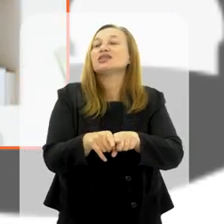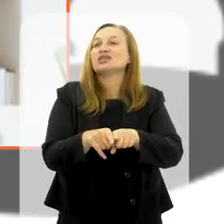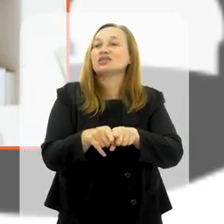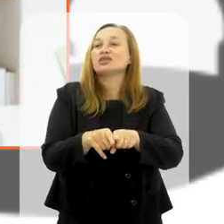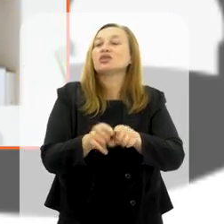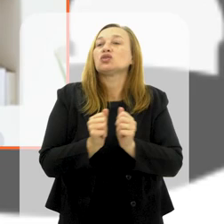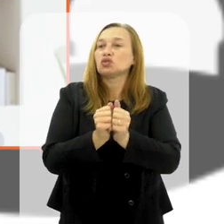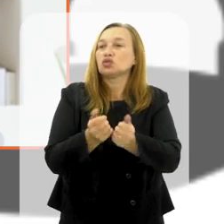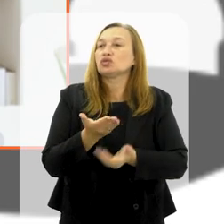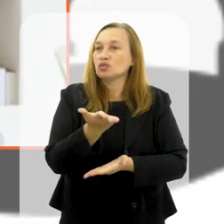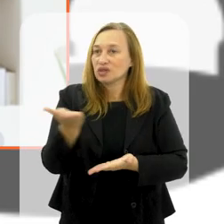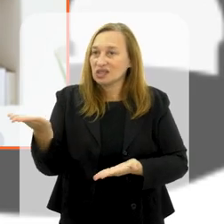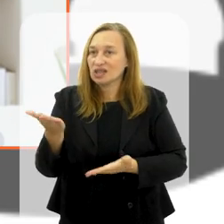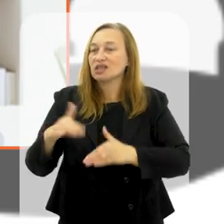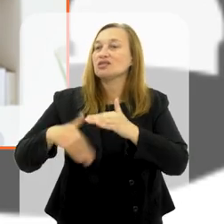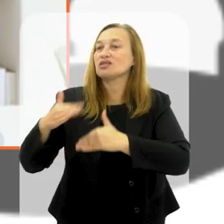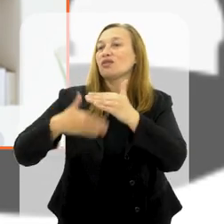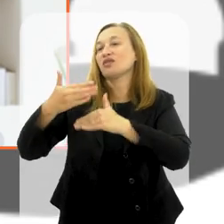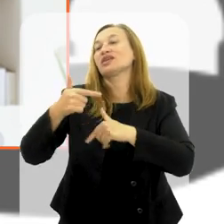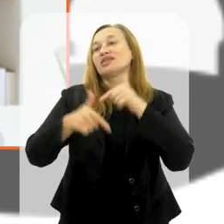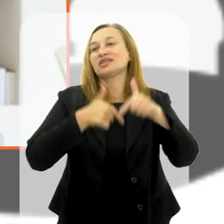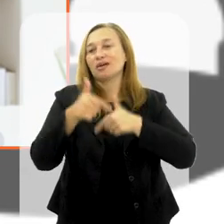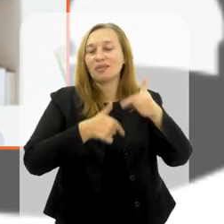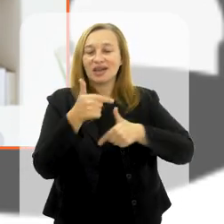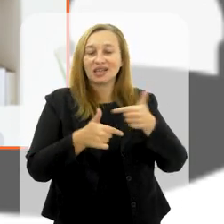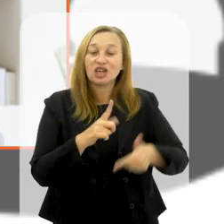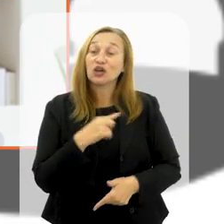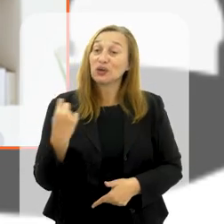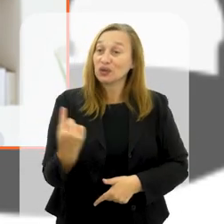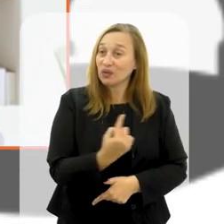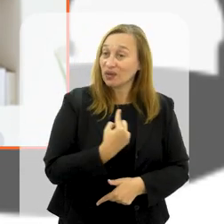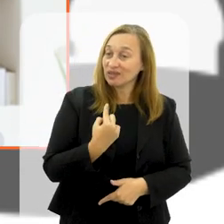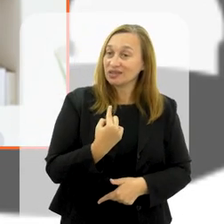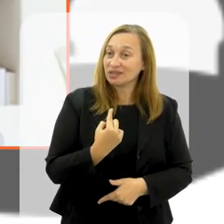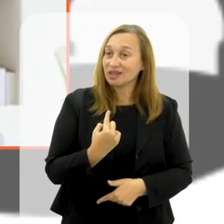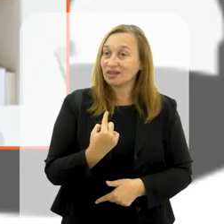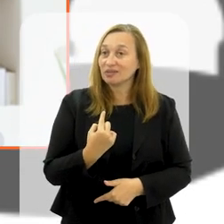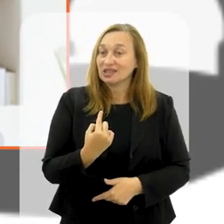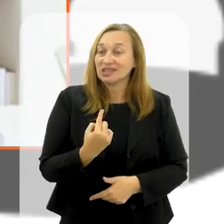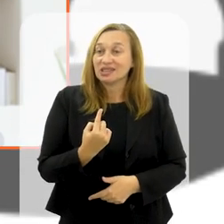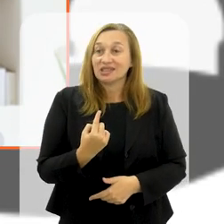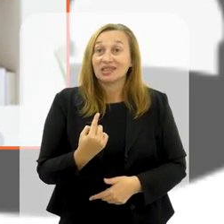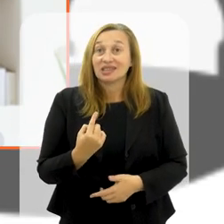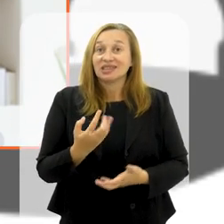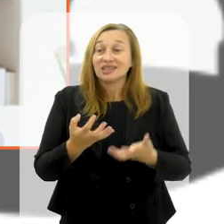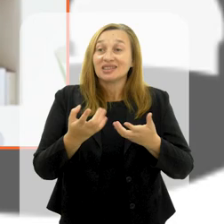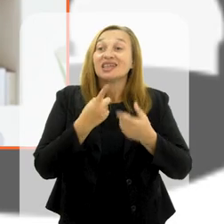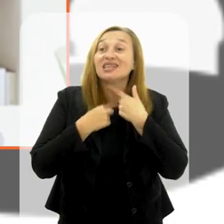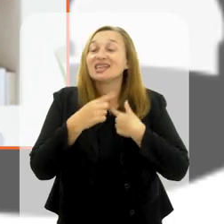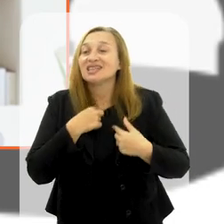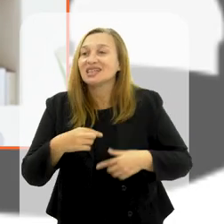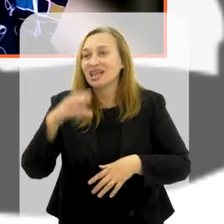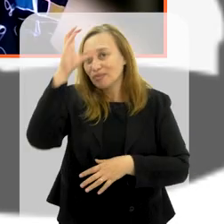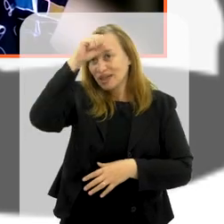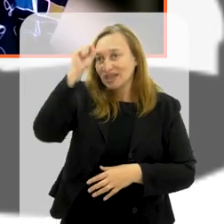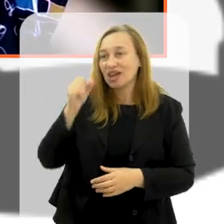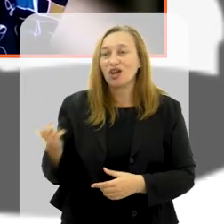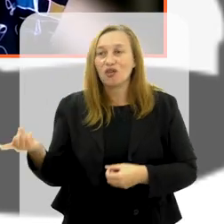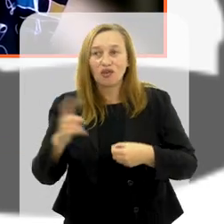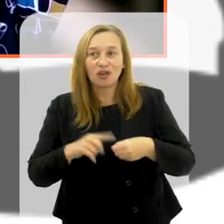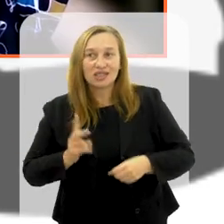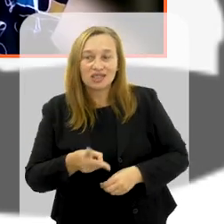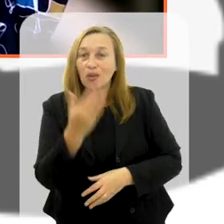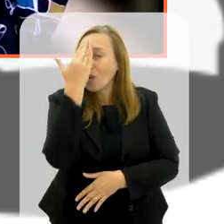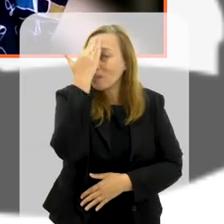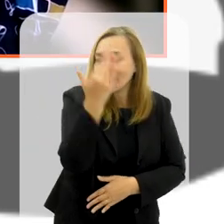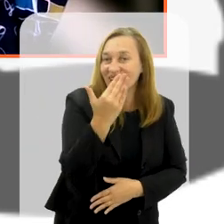que estão ombro a ombro com vocês desenvolvendo esse trabalho que nós estamos fascinados em aprender com vocês. Volte